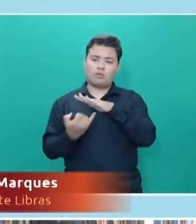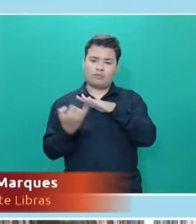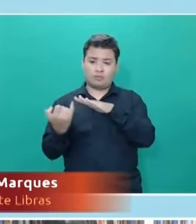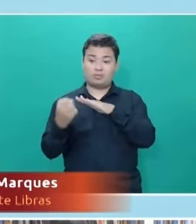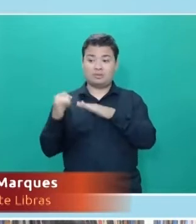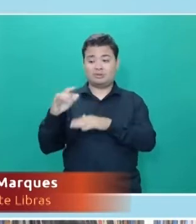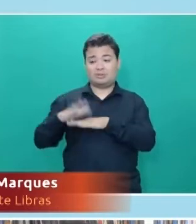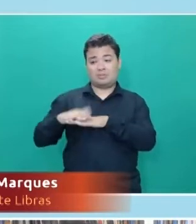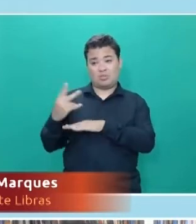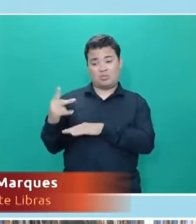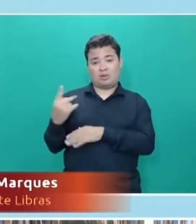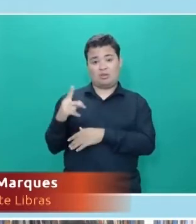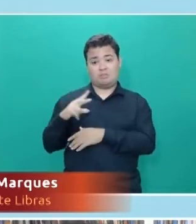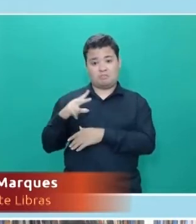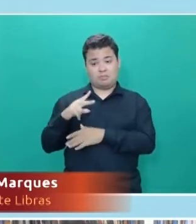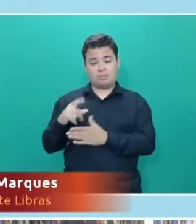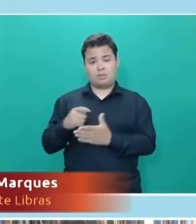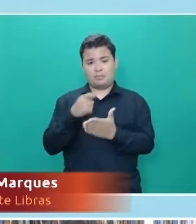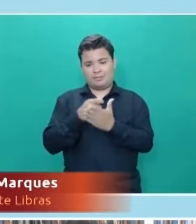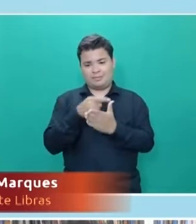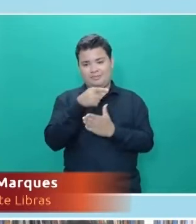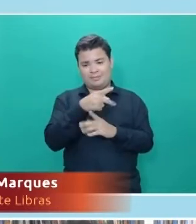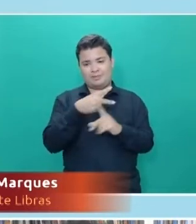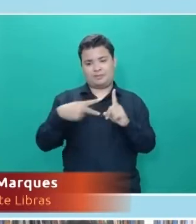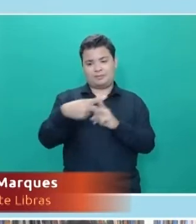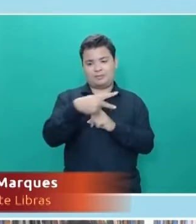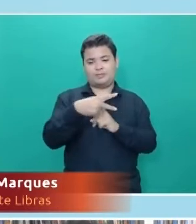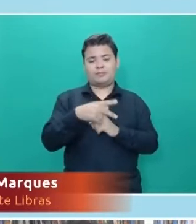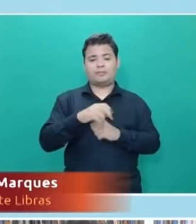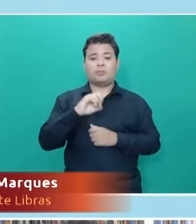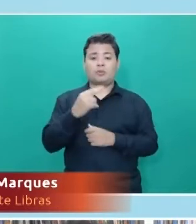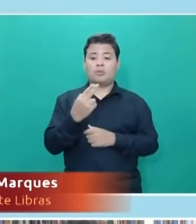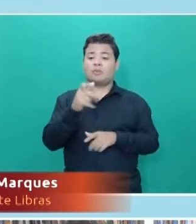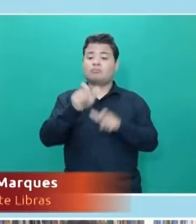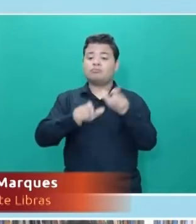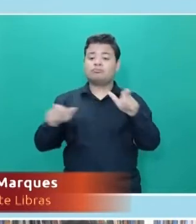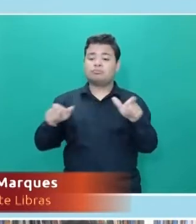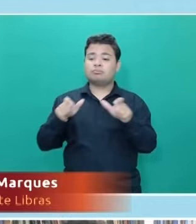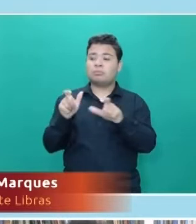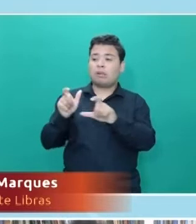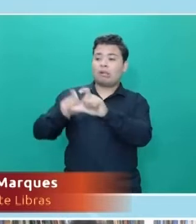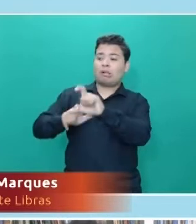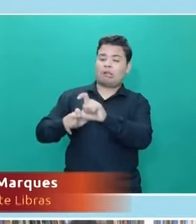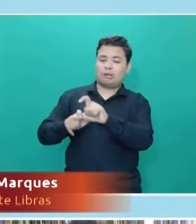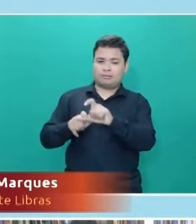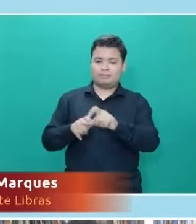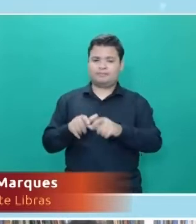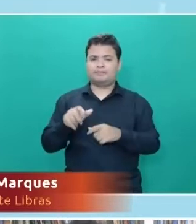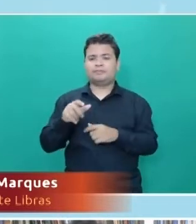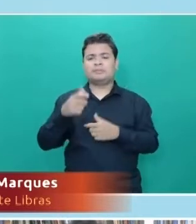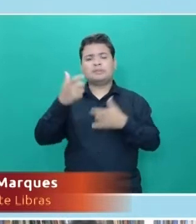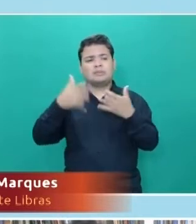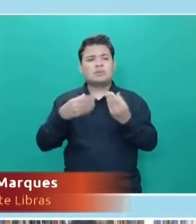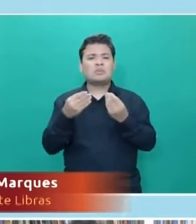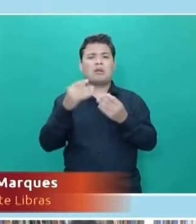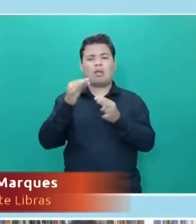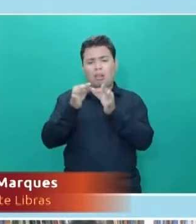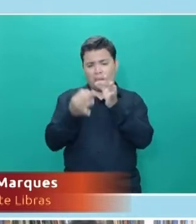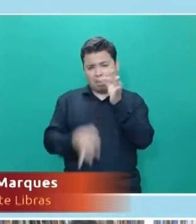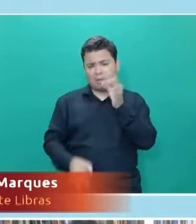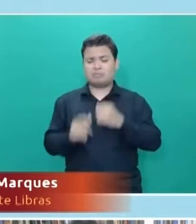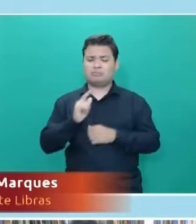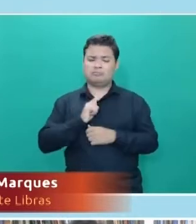individual, ou aos seus dependentes na sua falta. É uma história bastante longa, né? A sociedade, não